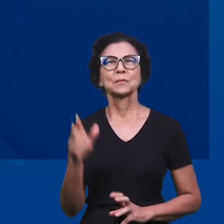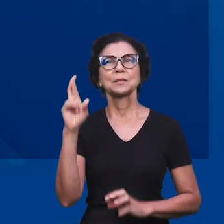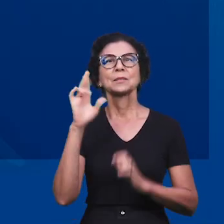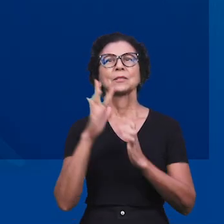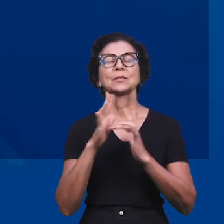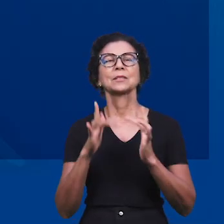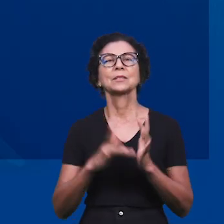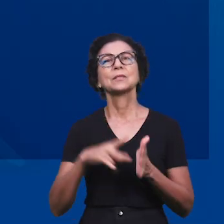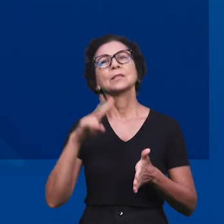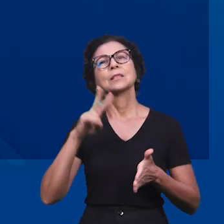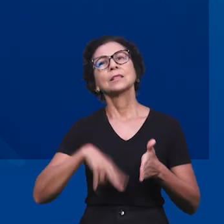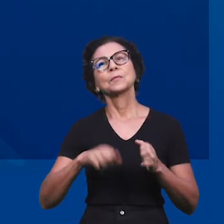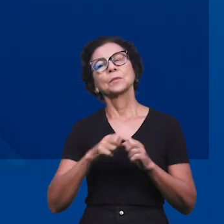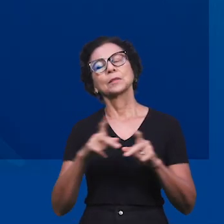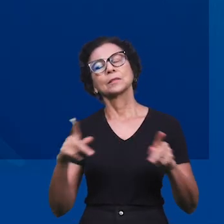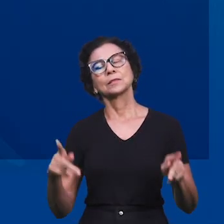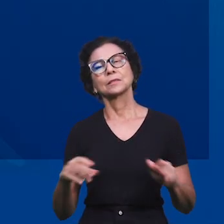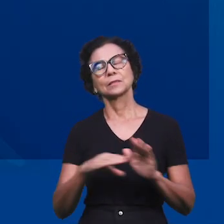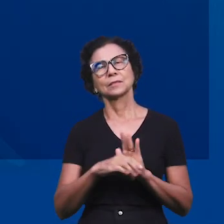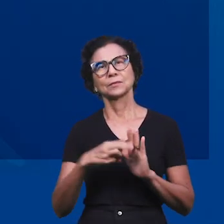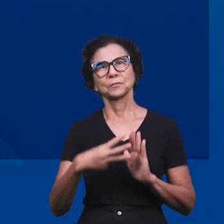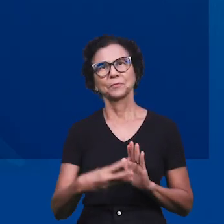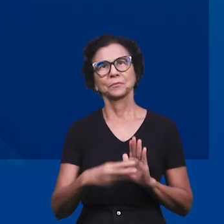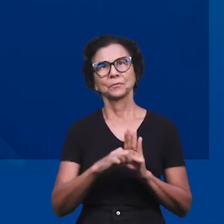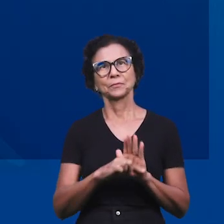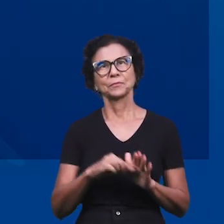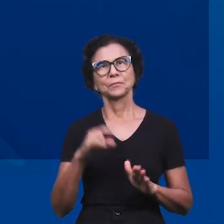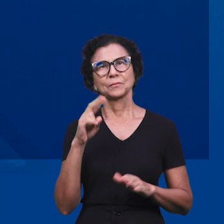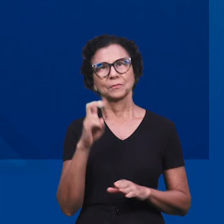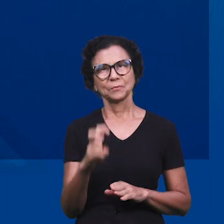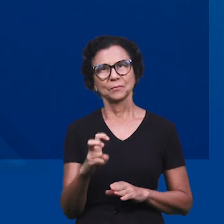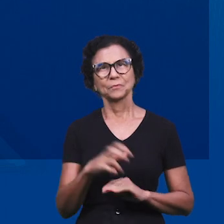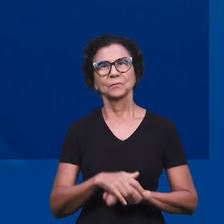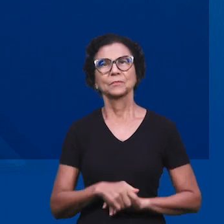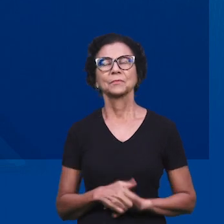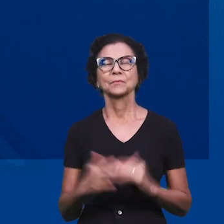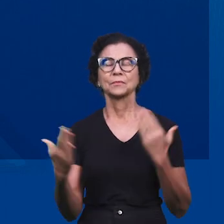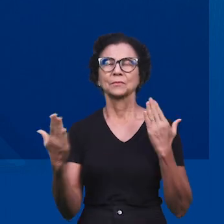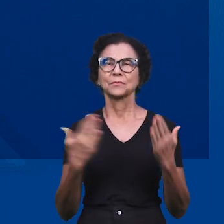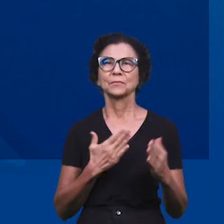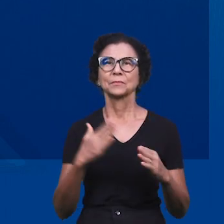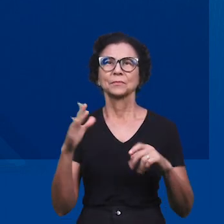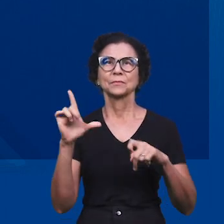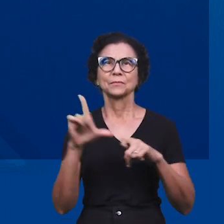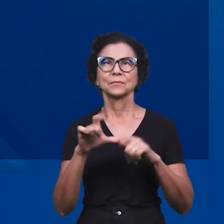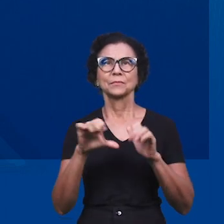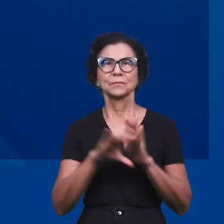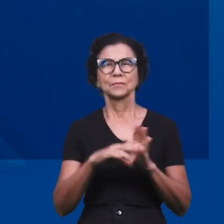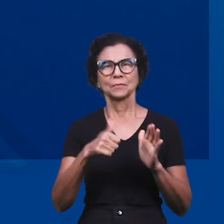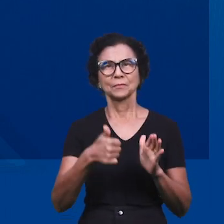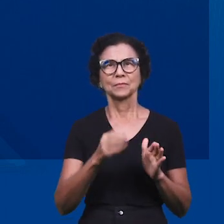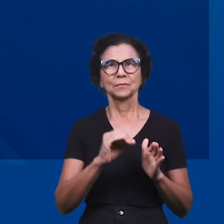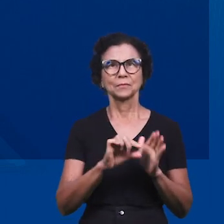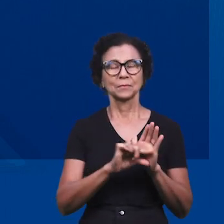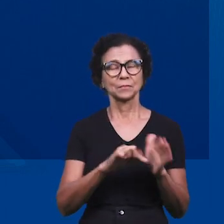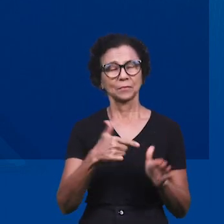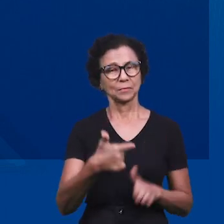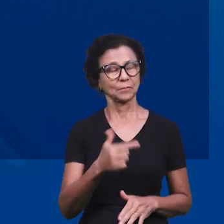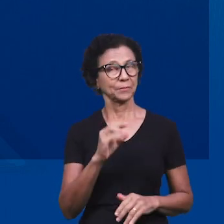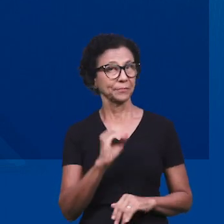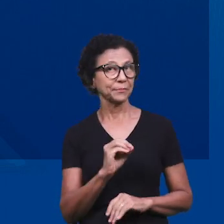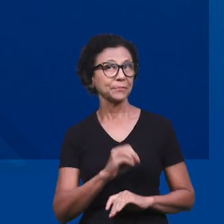5, comparando con Lucas capítulo 10, verso 20, ¿cuál es el verdadero motivo de la alegría de nuestra